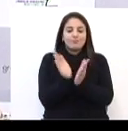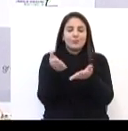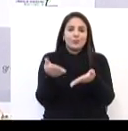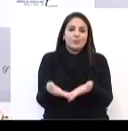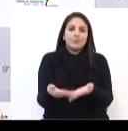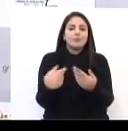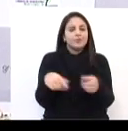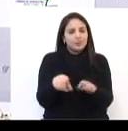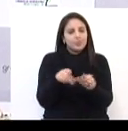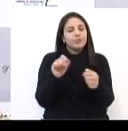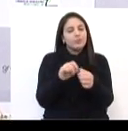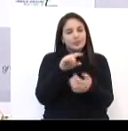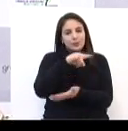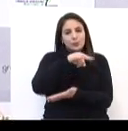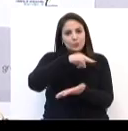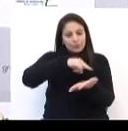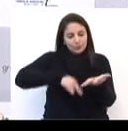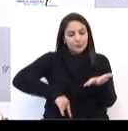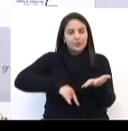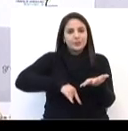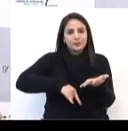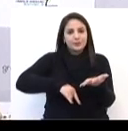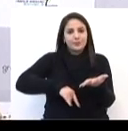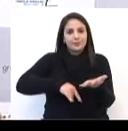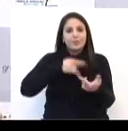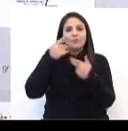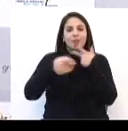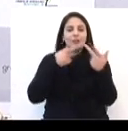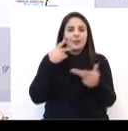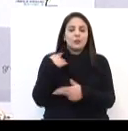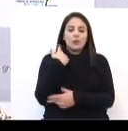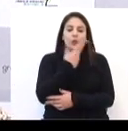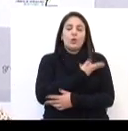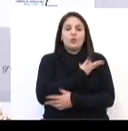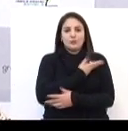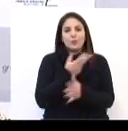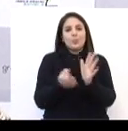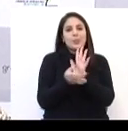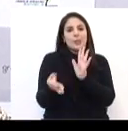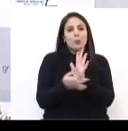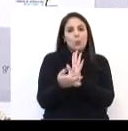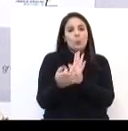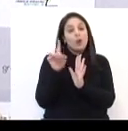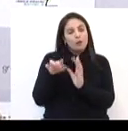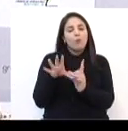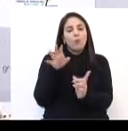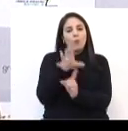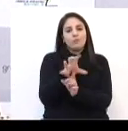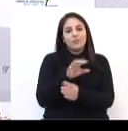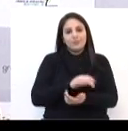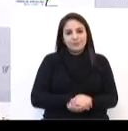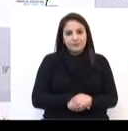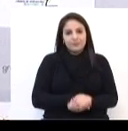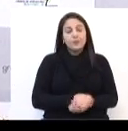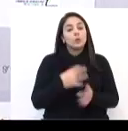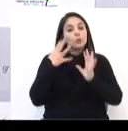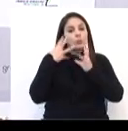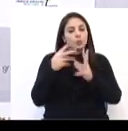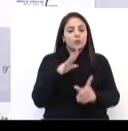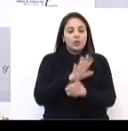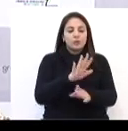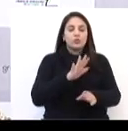frente, também vamos fazer um documento externando o nosso posicionamento contrário. Então, tudo isso